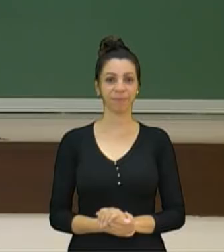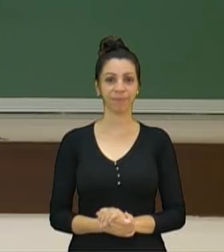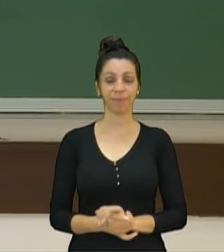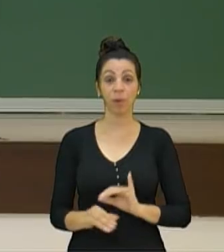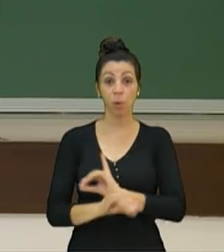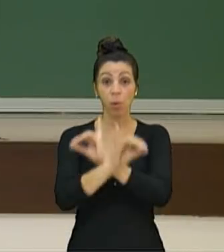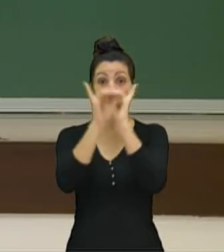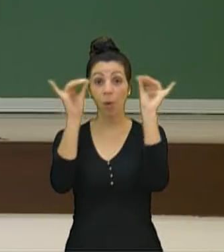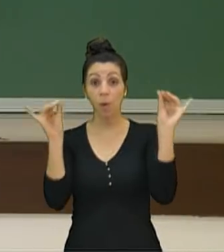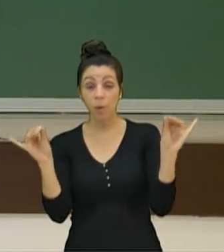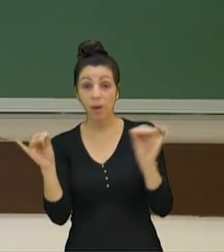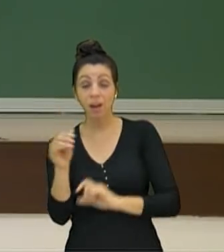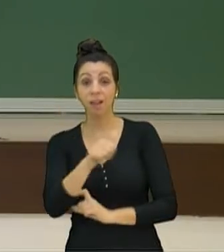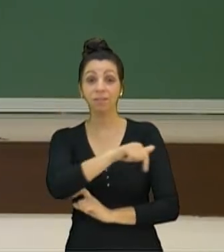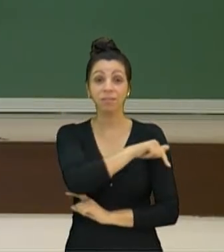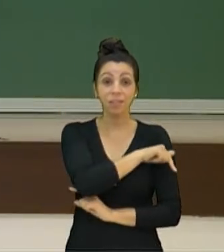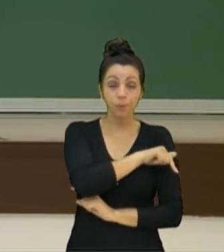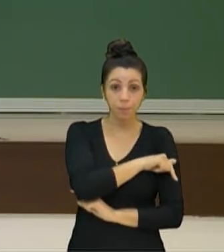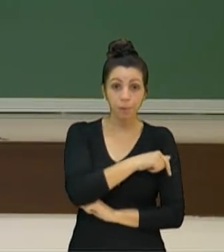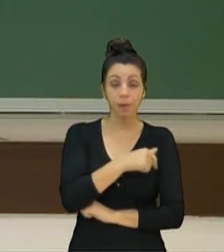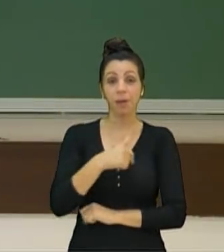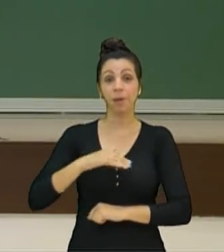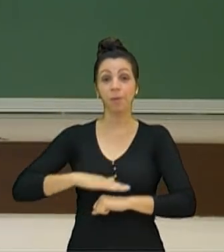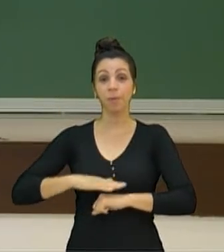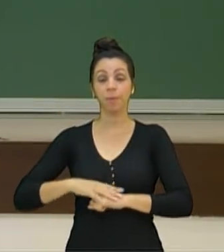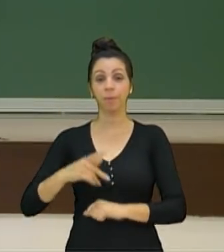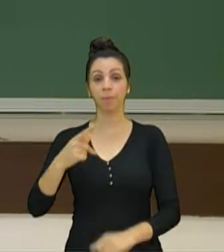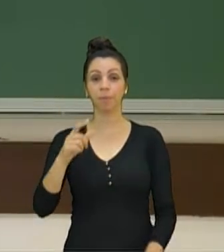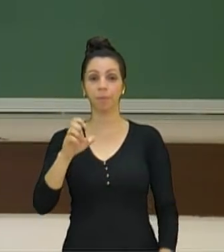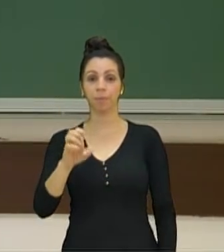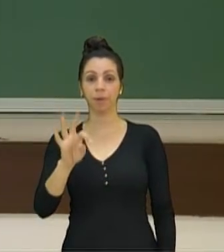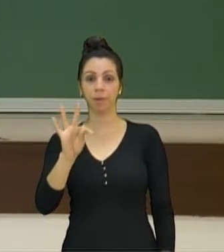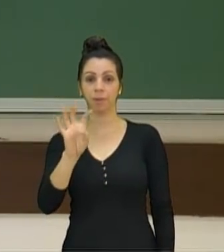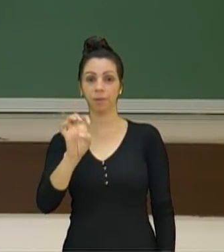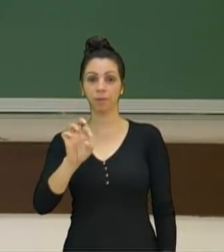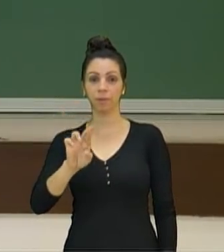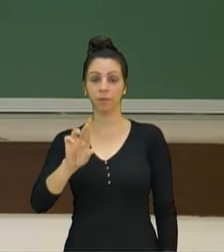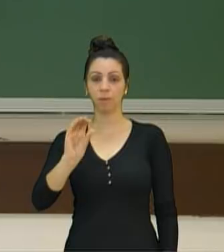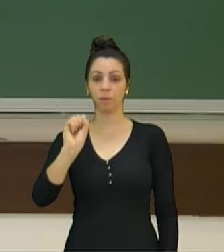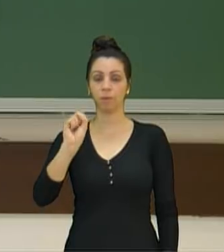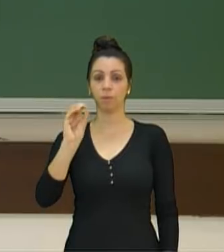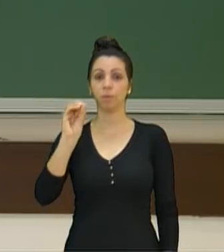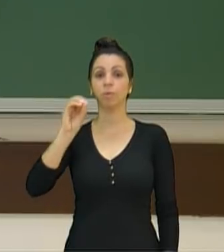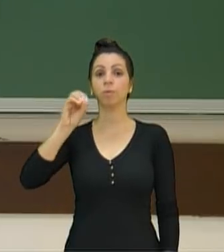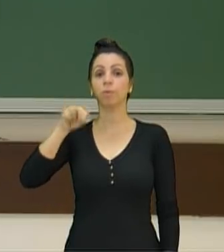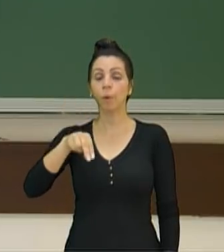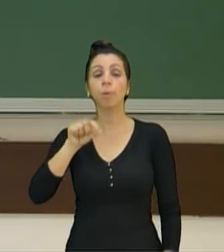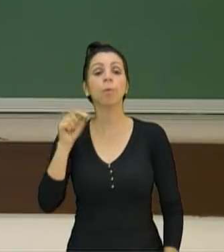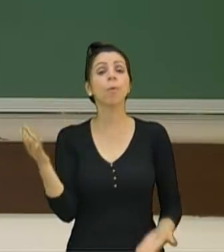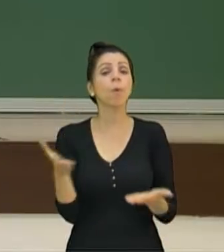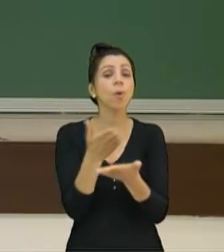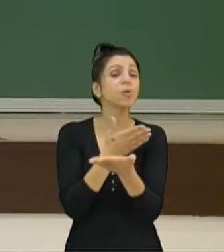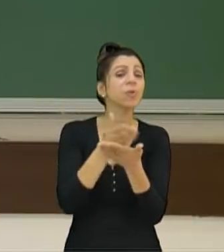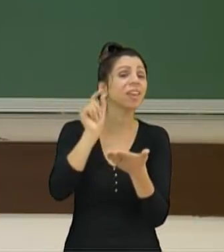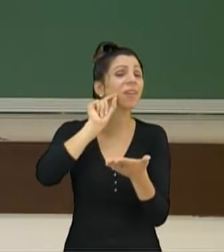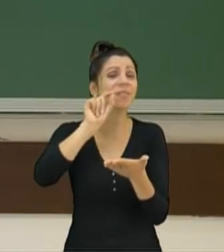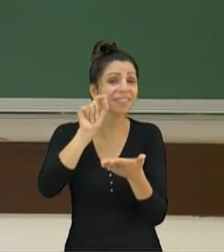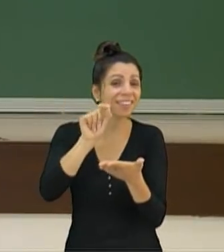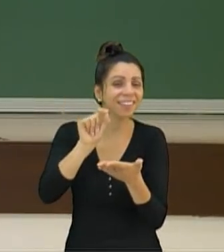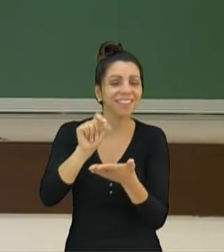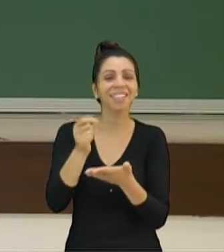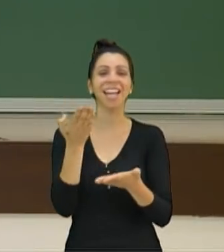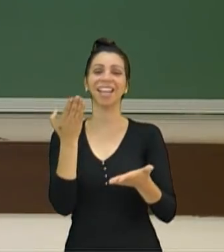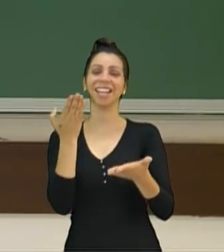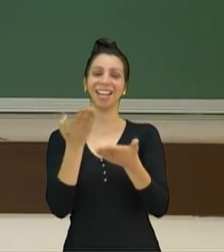Olá pessoal do 7º ano, eu sou o professor Peterson e hoje tem aula de Educação Física. Mas antes de